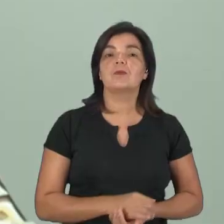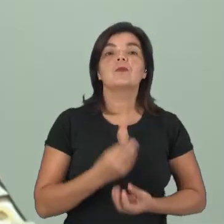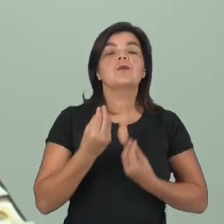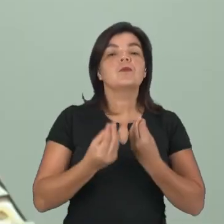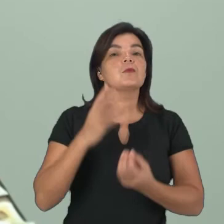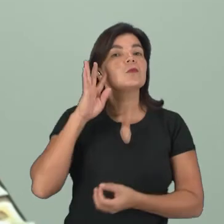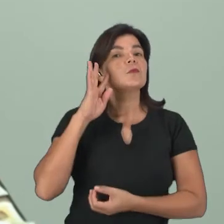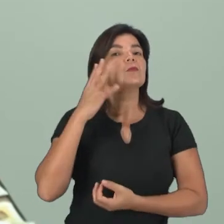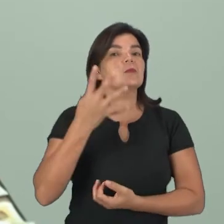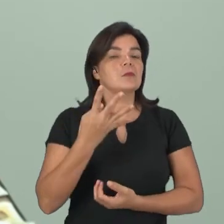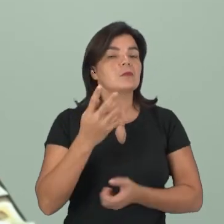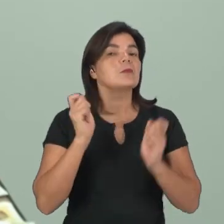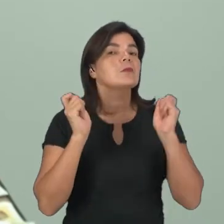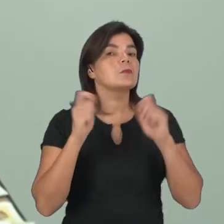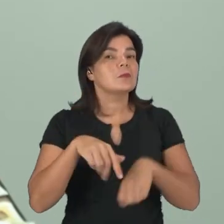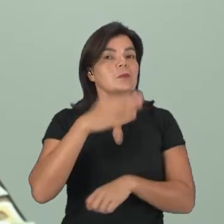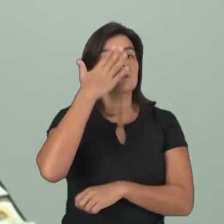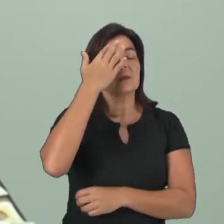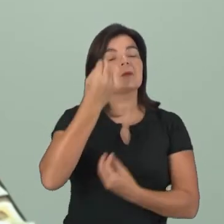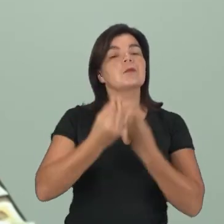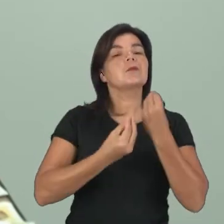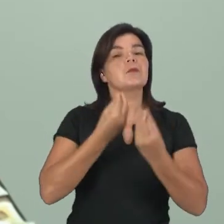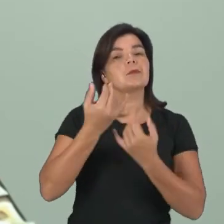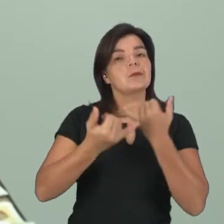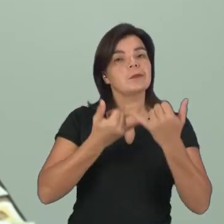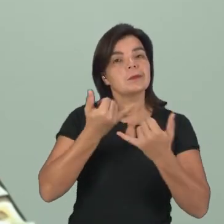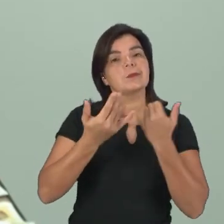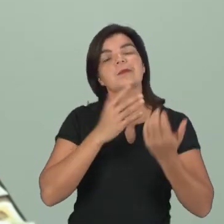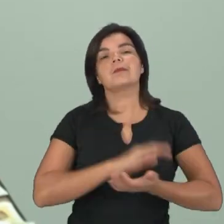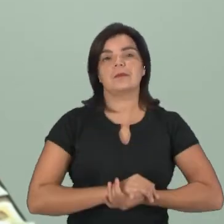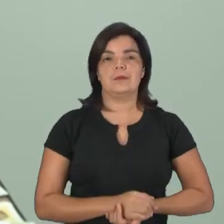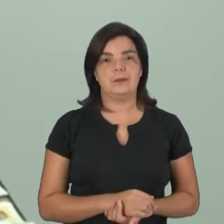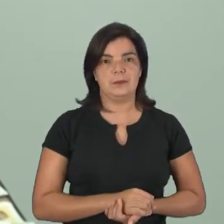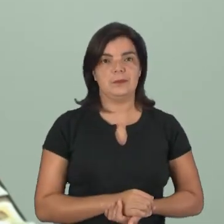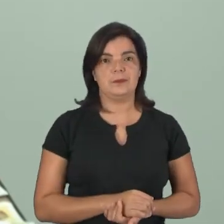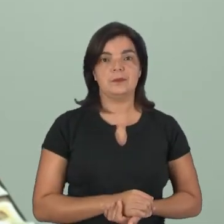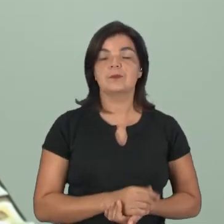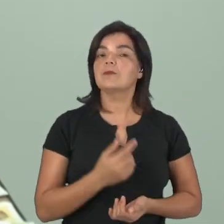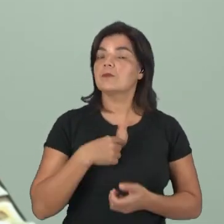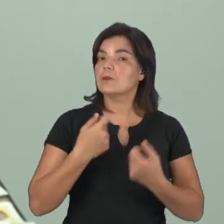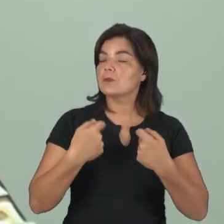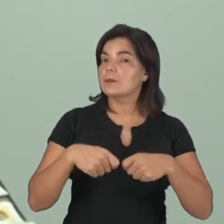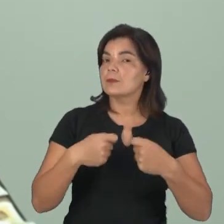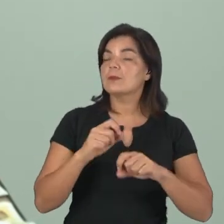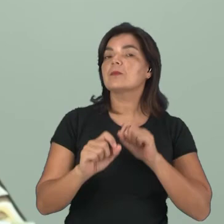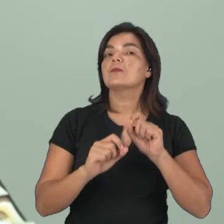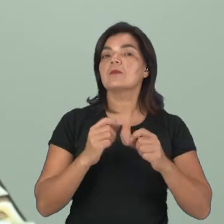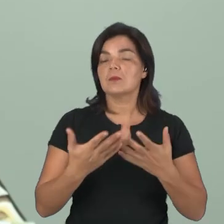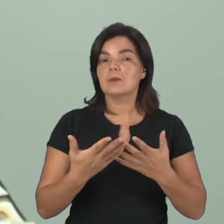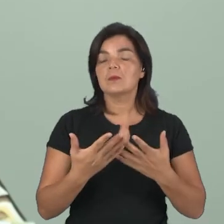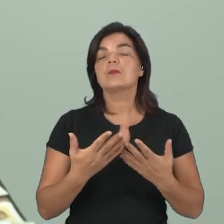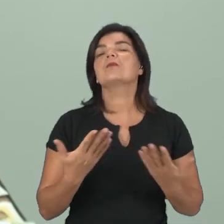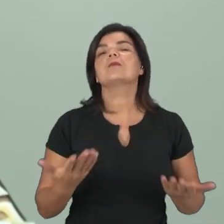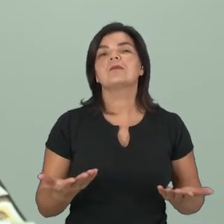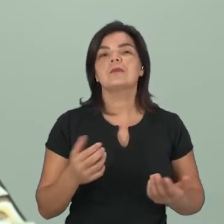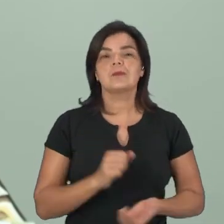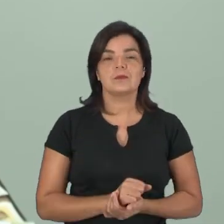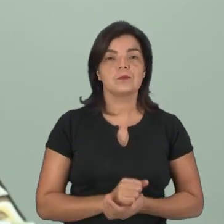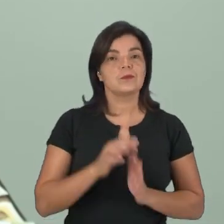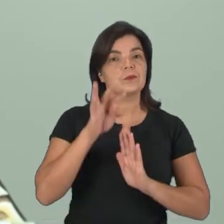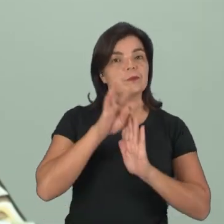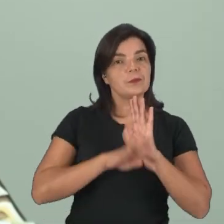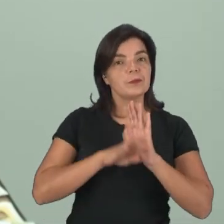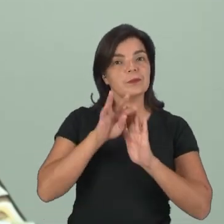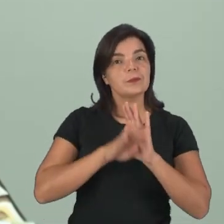a solução para que eu soubesse como jogar o jogo eu deveria eu devo recorrer ao